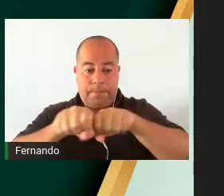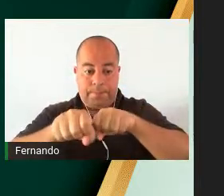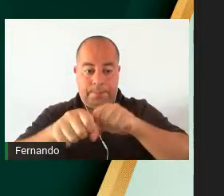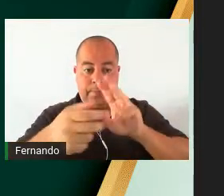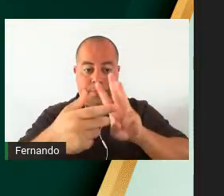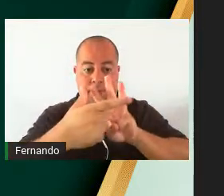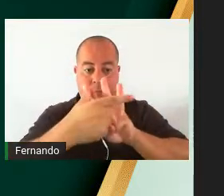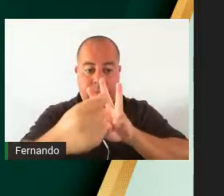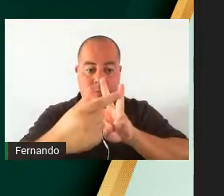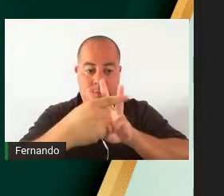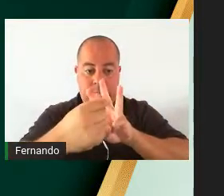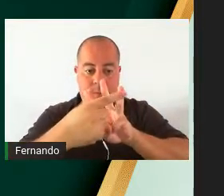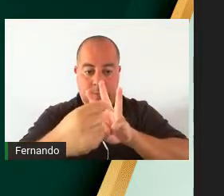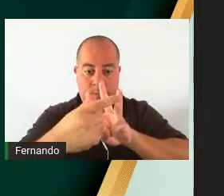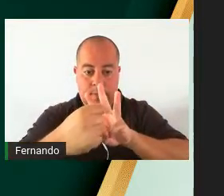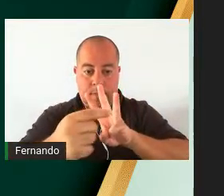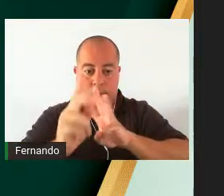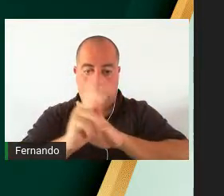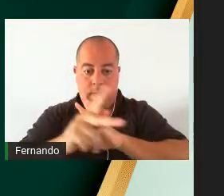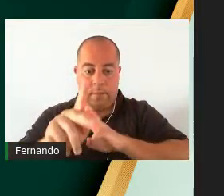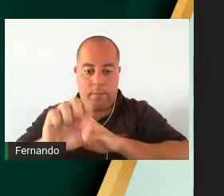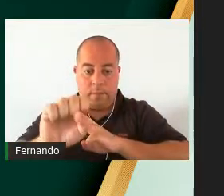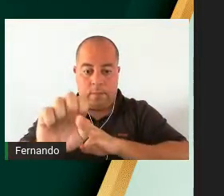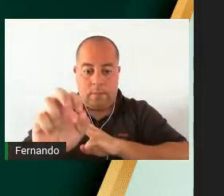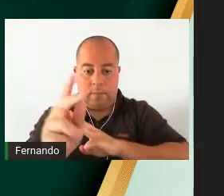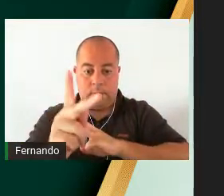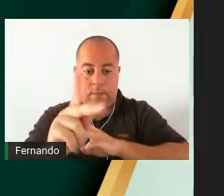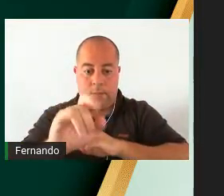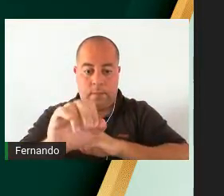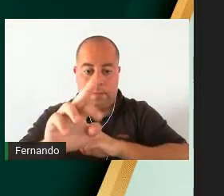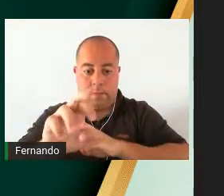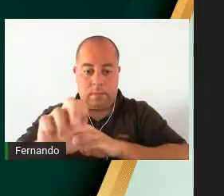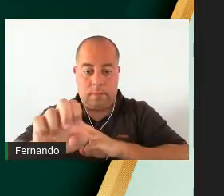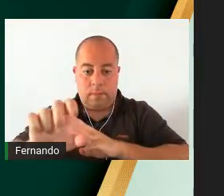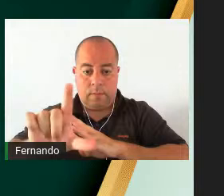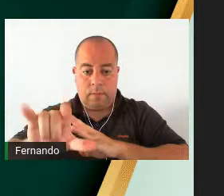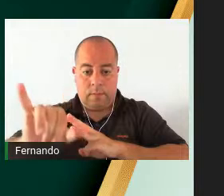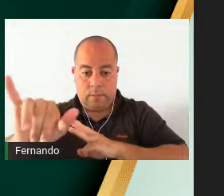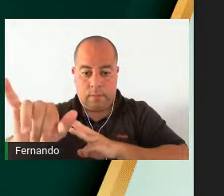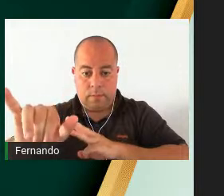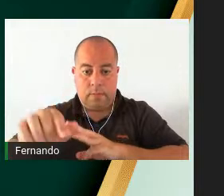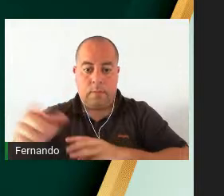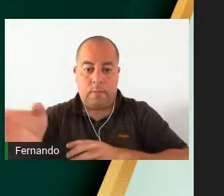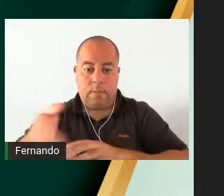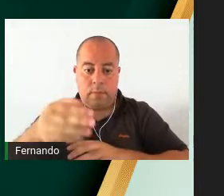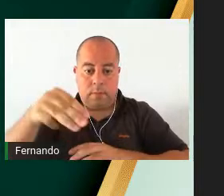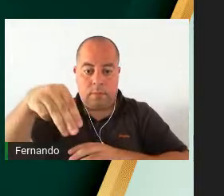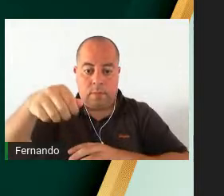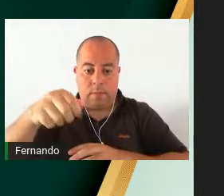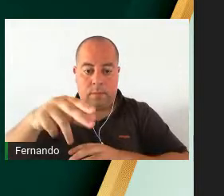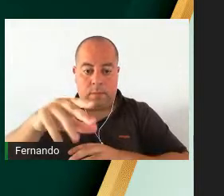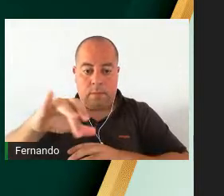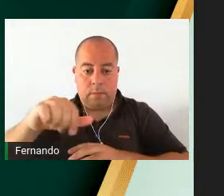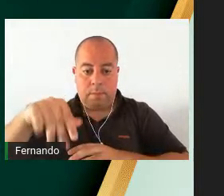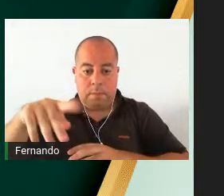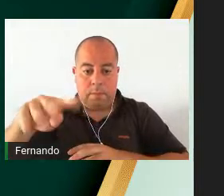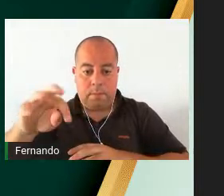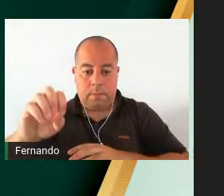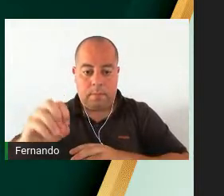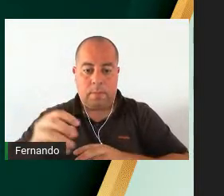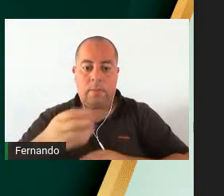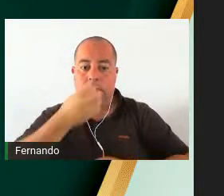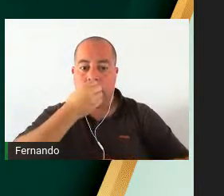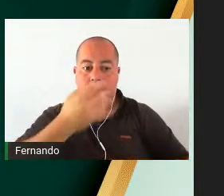Federal do Pampa, professora Shirley Grazielli da Silva Nascimento. Boa tarde a